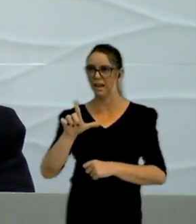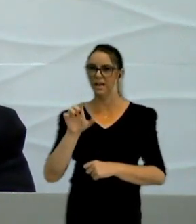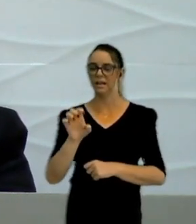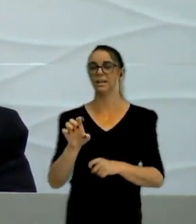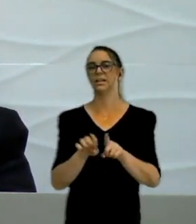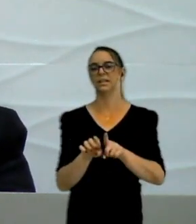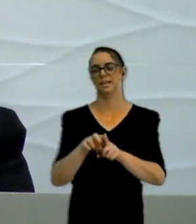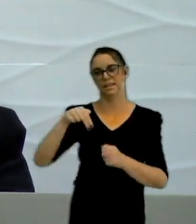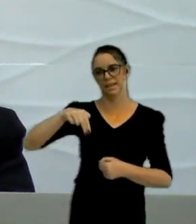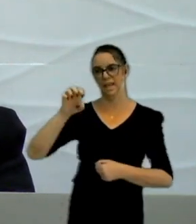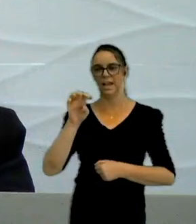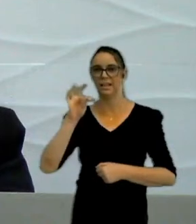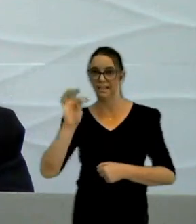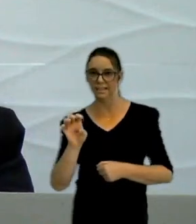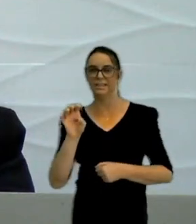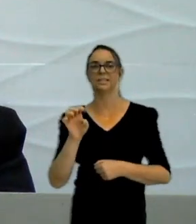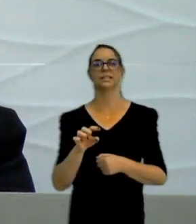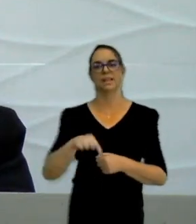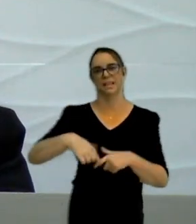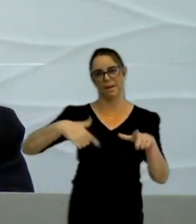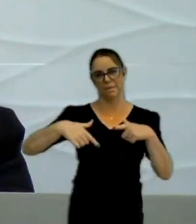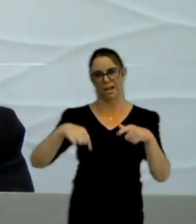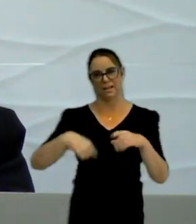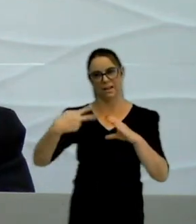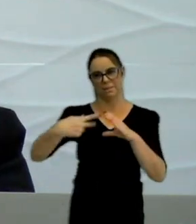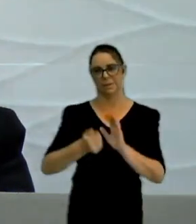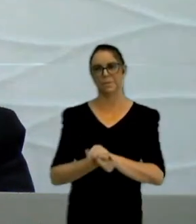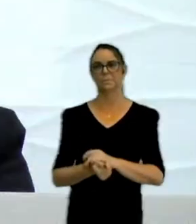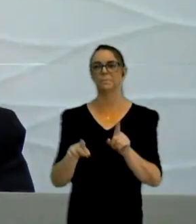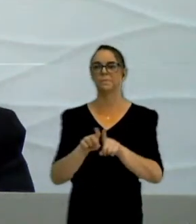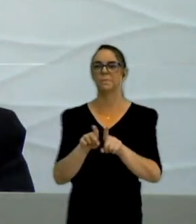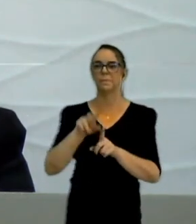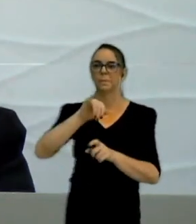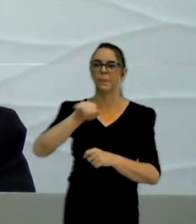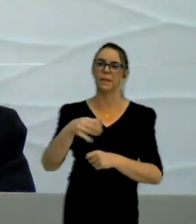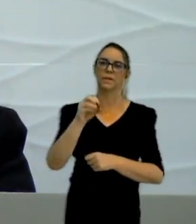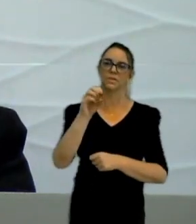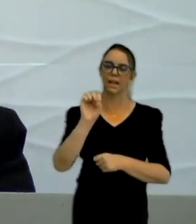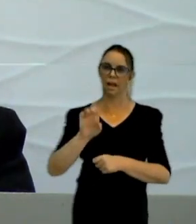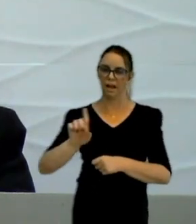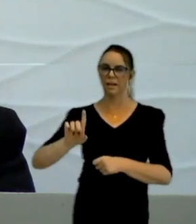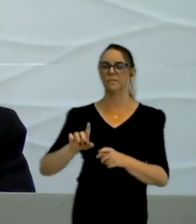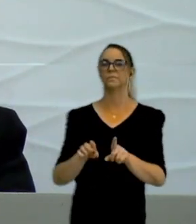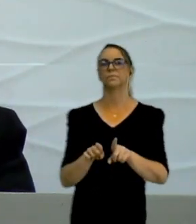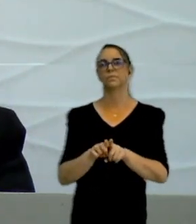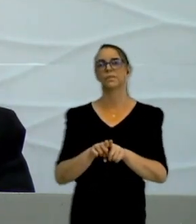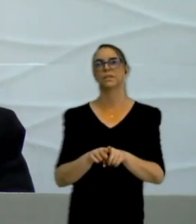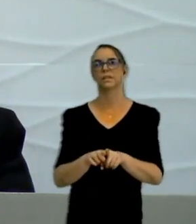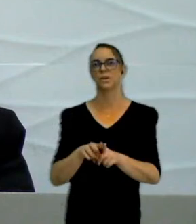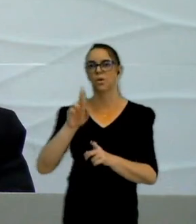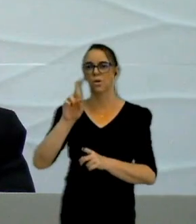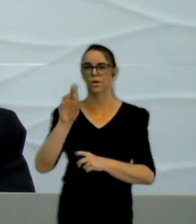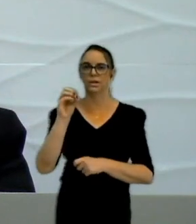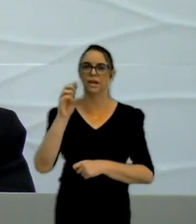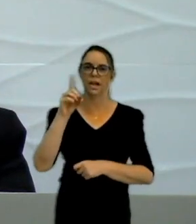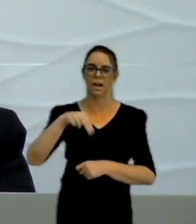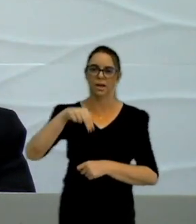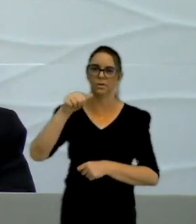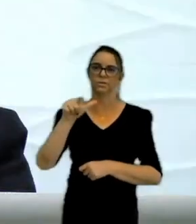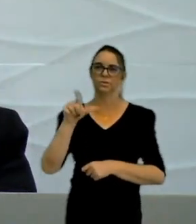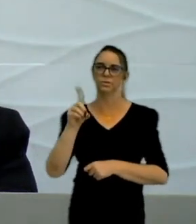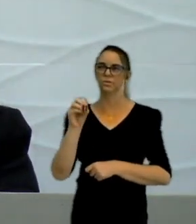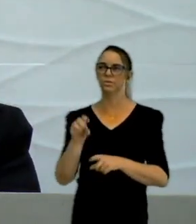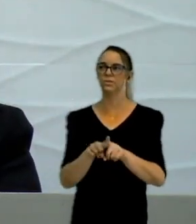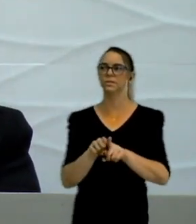Inete, funcionária dessa casa, Carla, José Rildo, Ronaldo Campos,